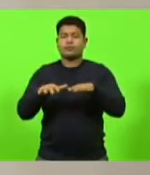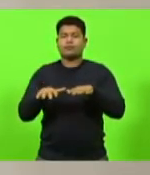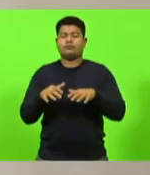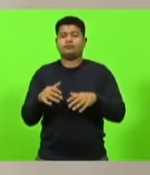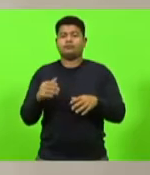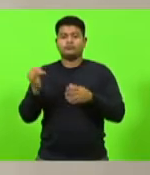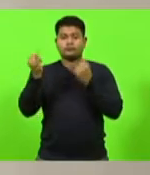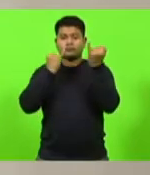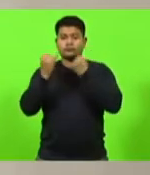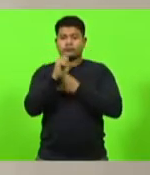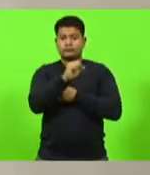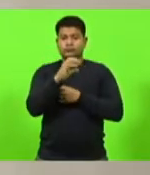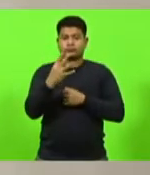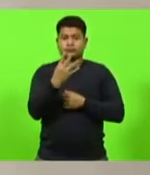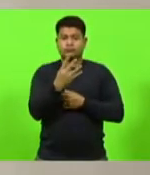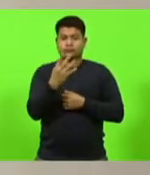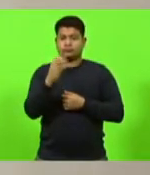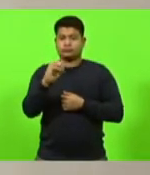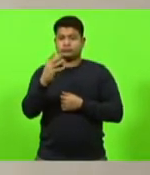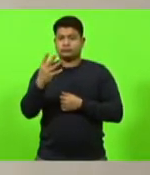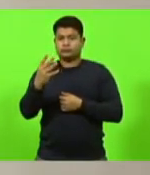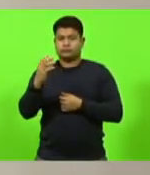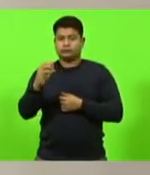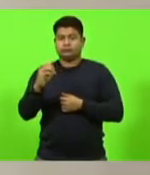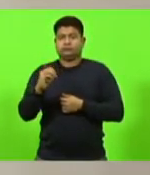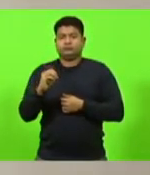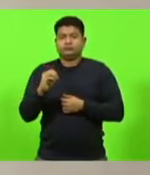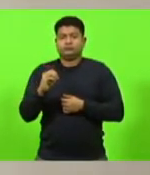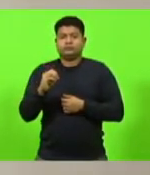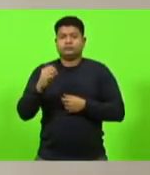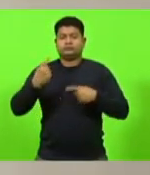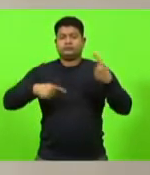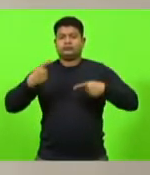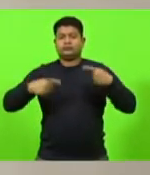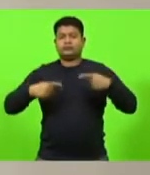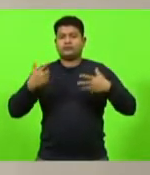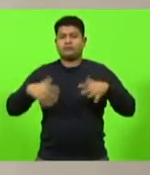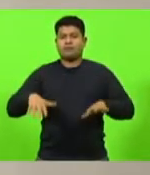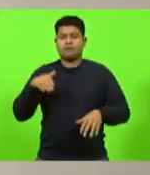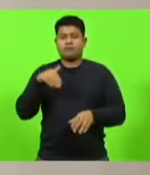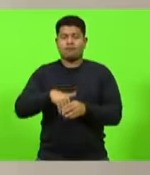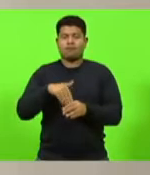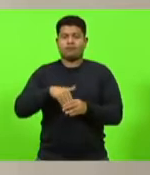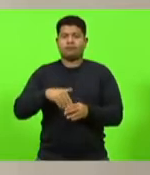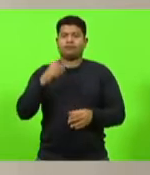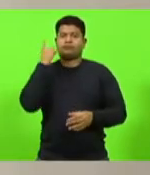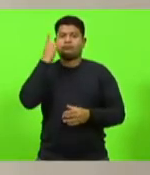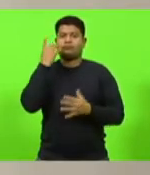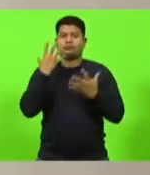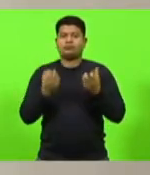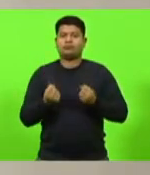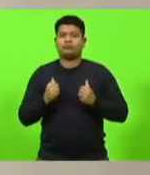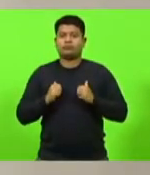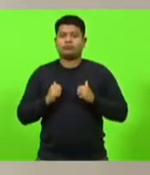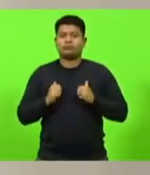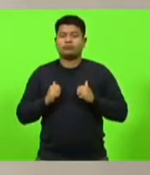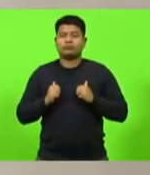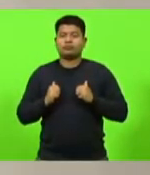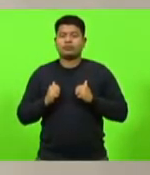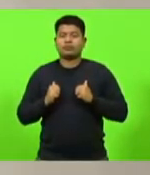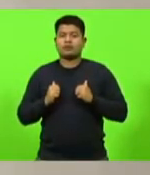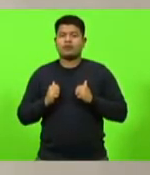rodovia SC-440, em discussão. Não havendo quem queira discutir em votação, deputados que aprovam permaneçam como se